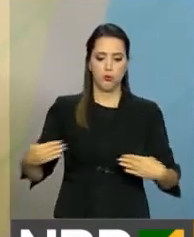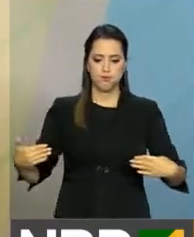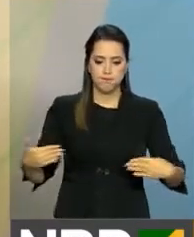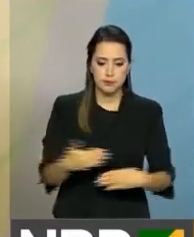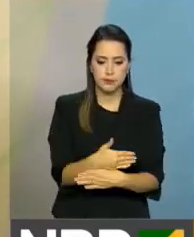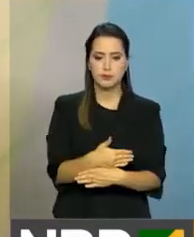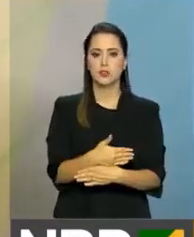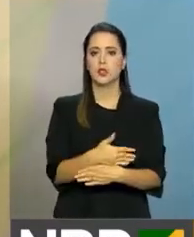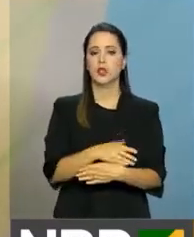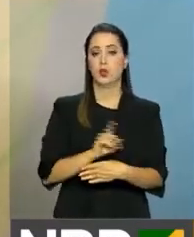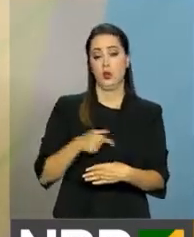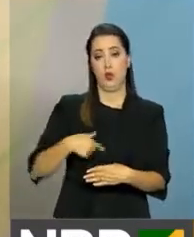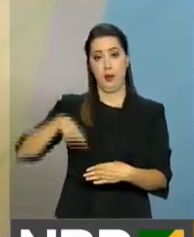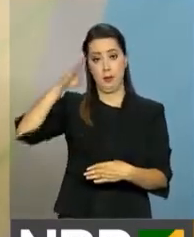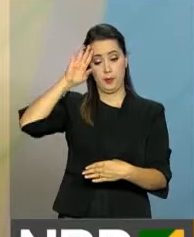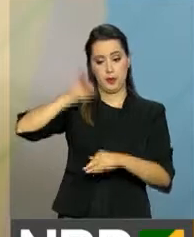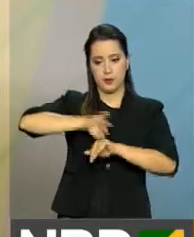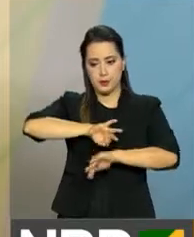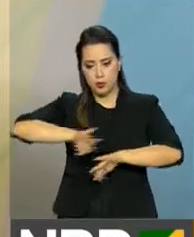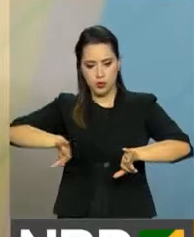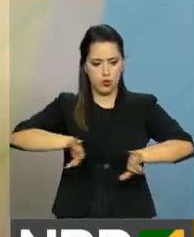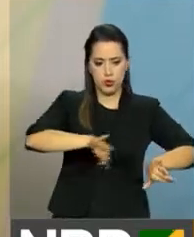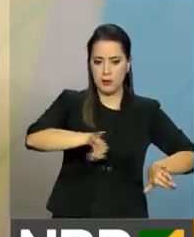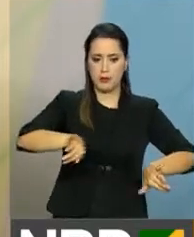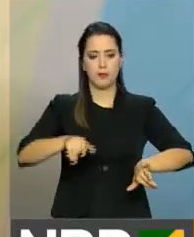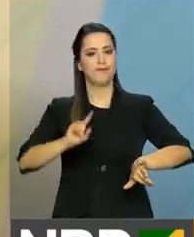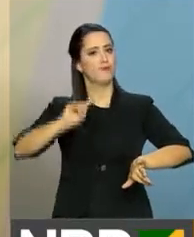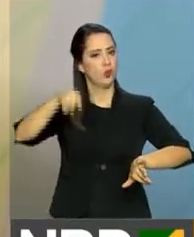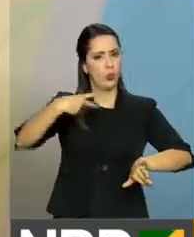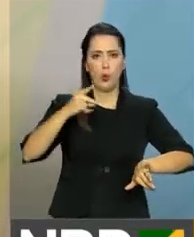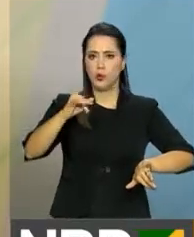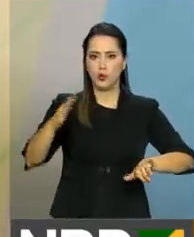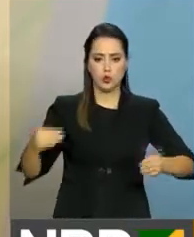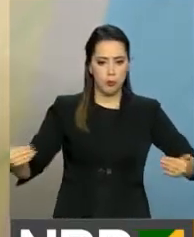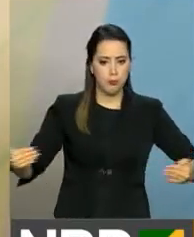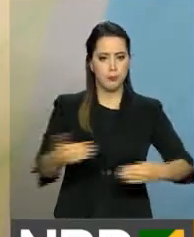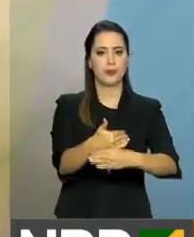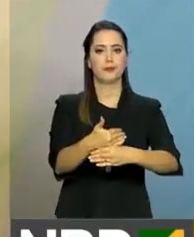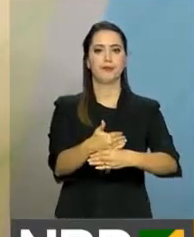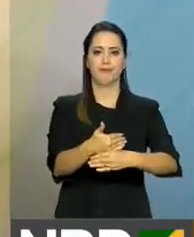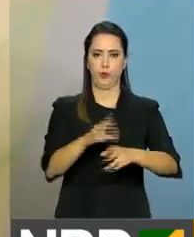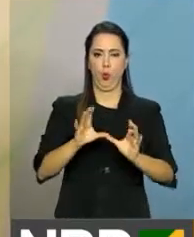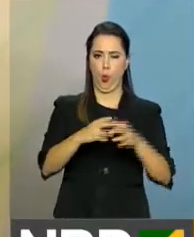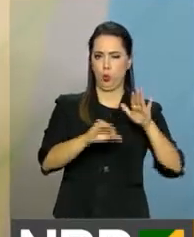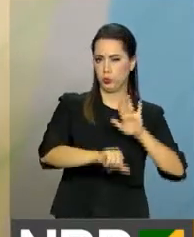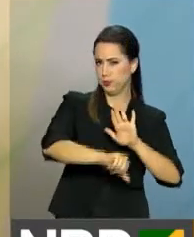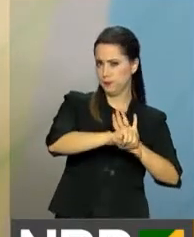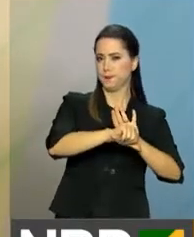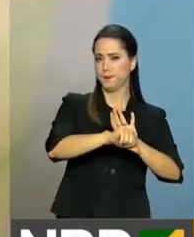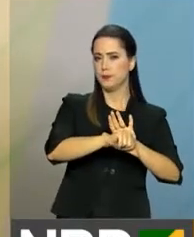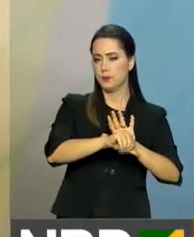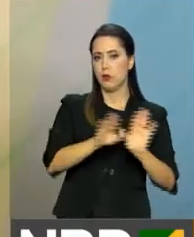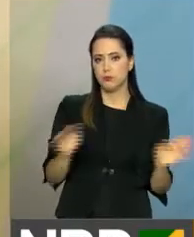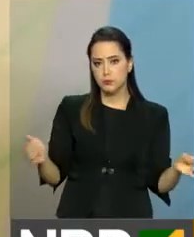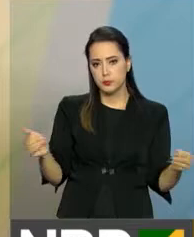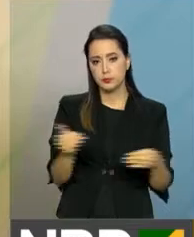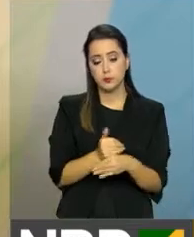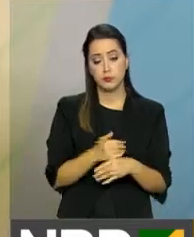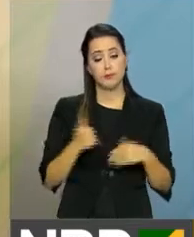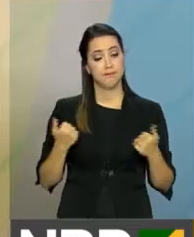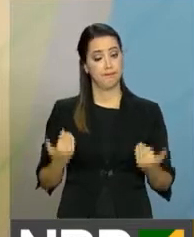tirou de novo ou seja presença permanente do setor da segurança pública é nesses locais